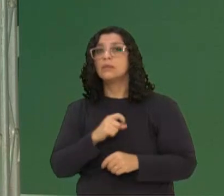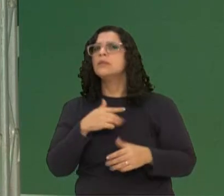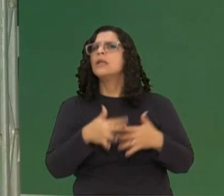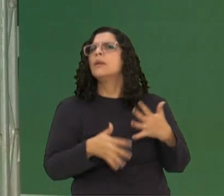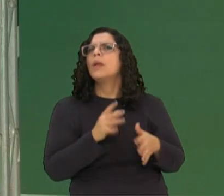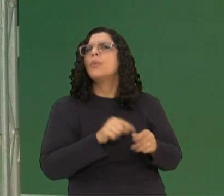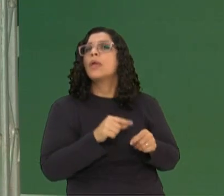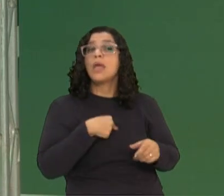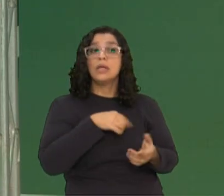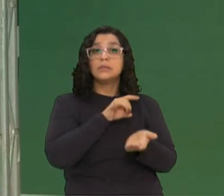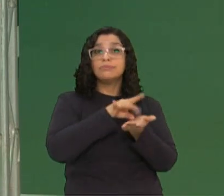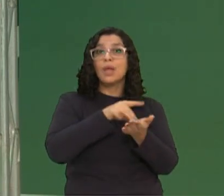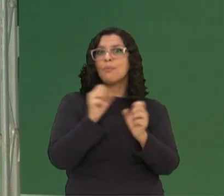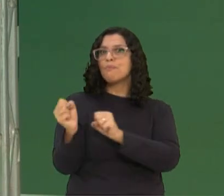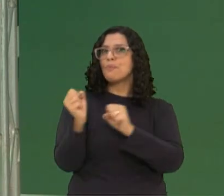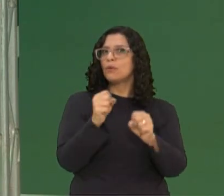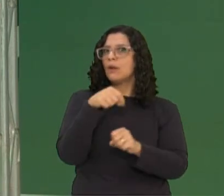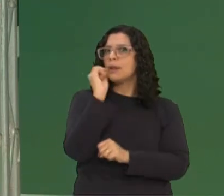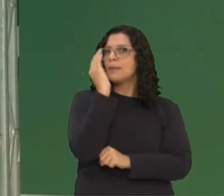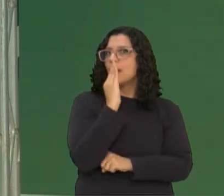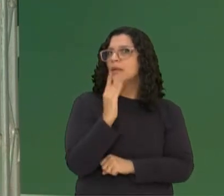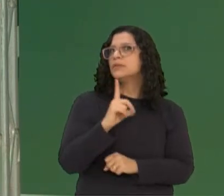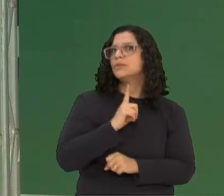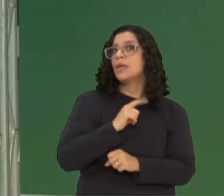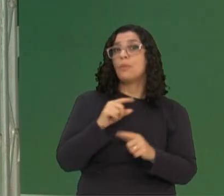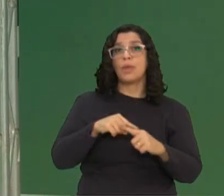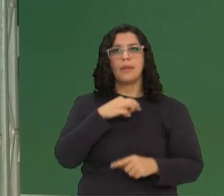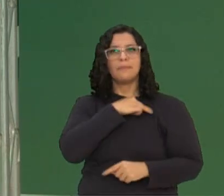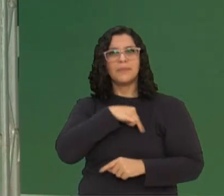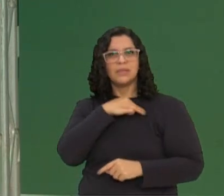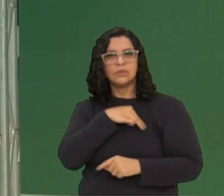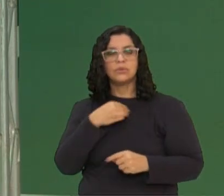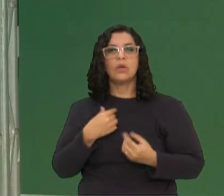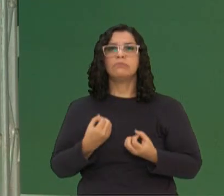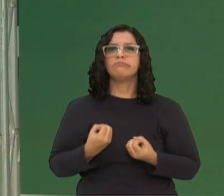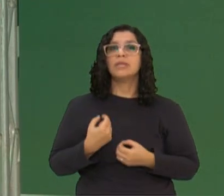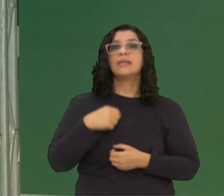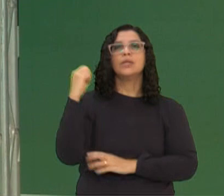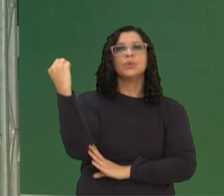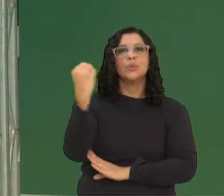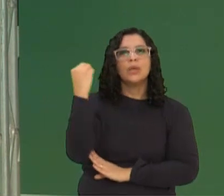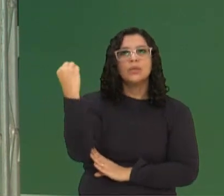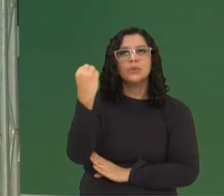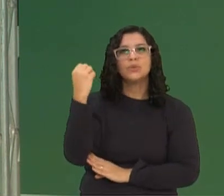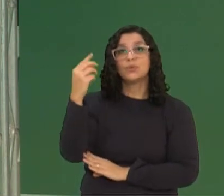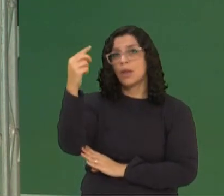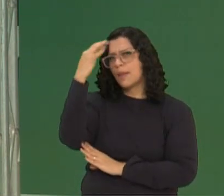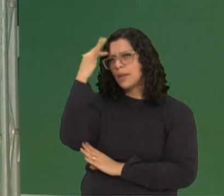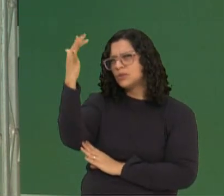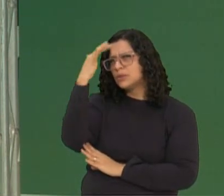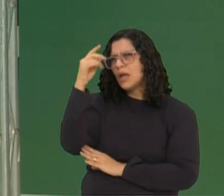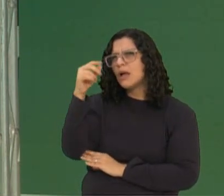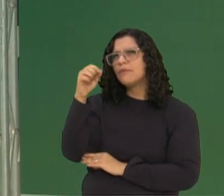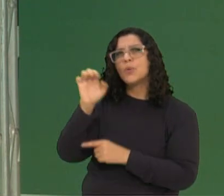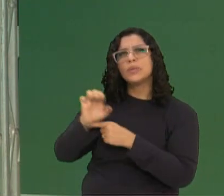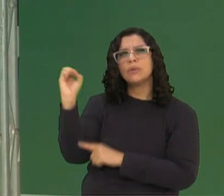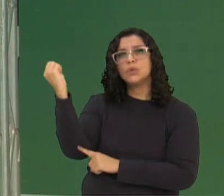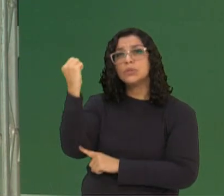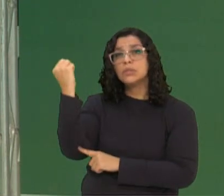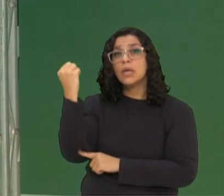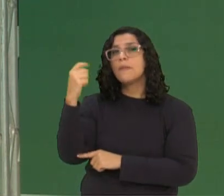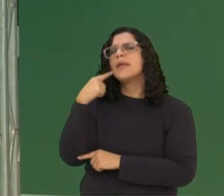que os jesuítas tivessem muito poder, principalmente na região das missões, na fronteira do Rio Grande do Sul, que ele tinha medo que eles fossem construir um país só